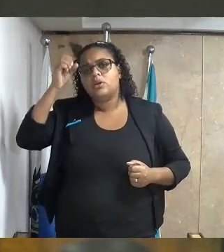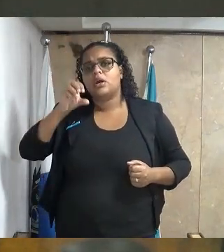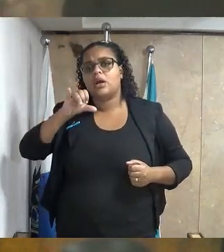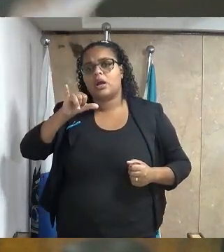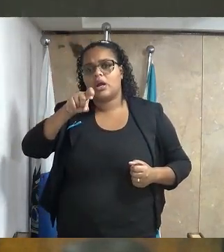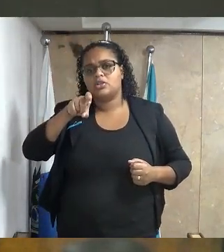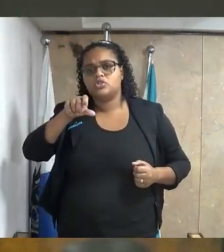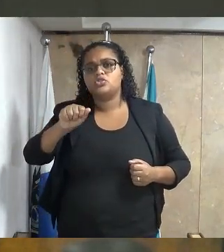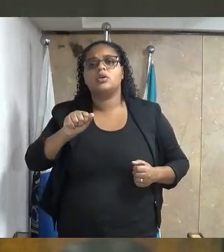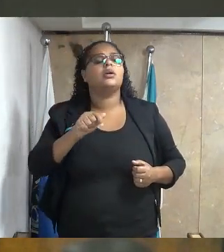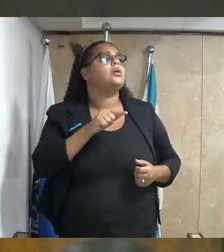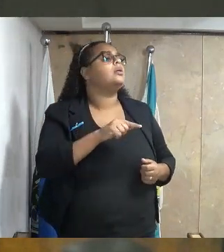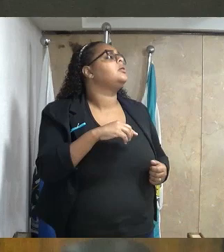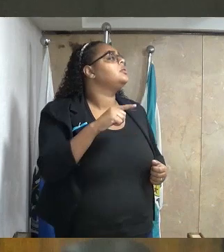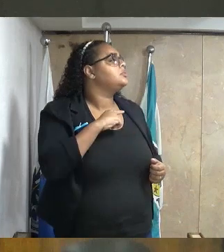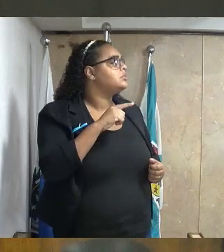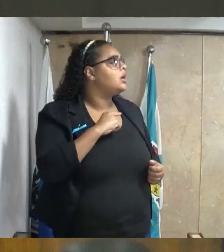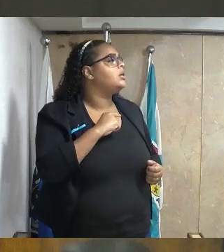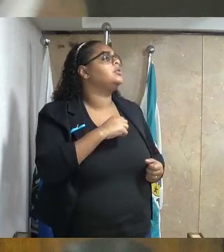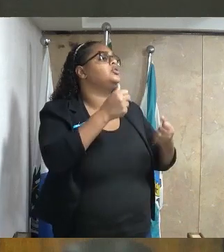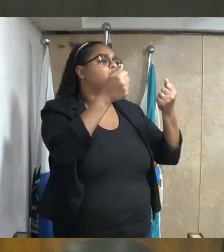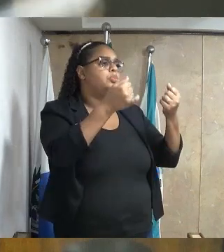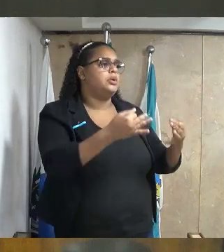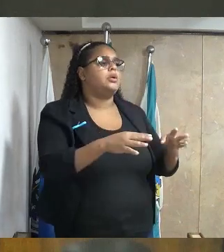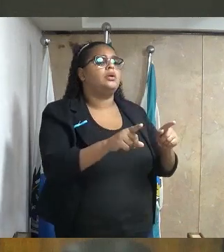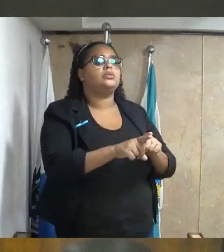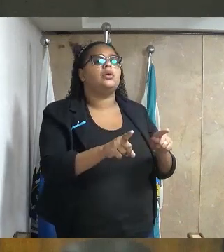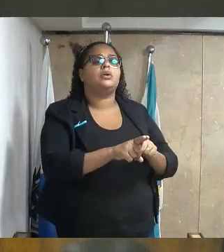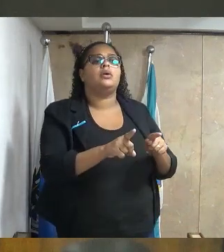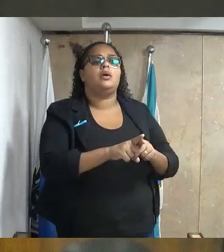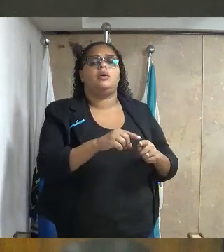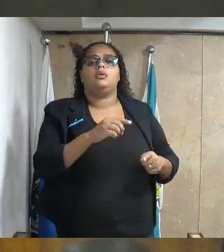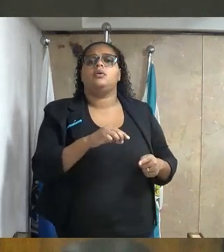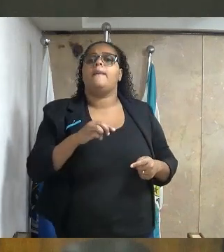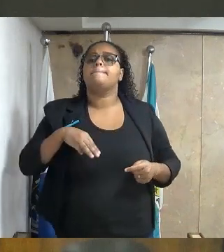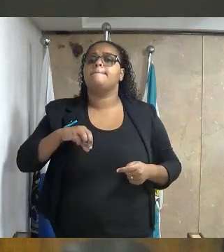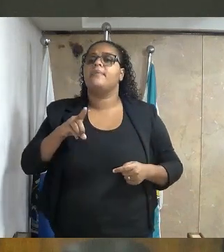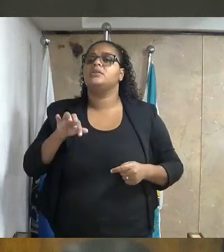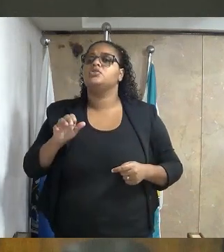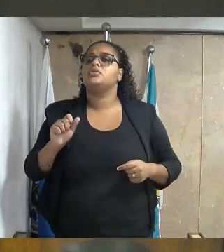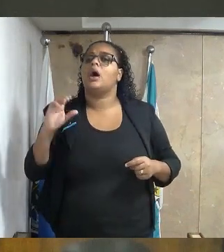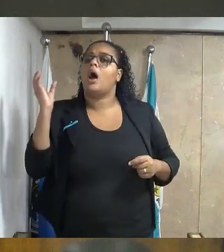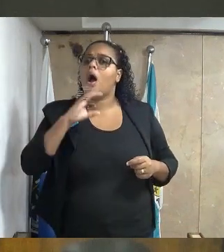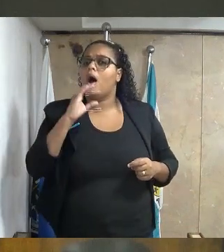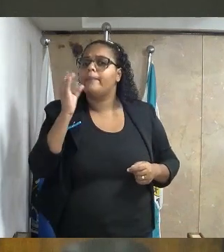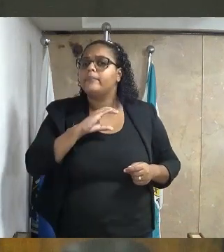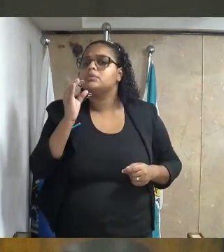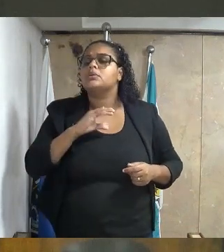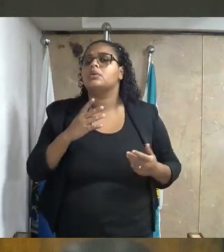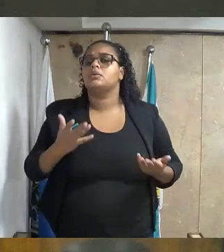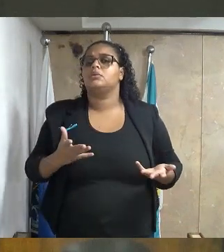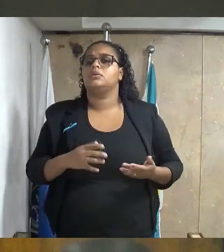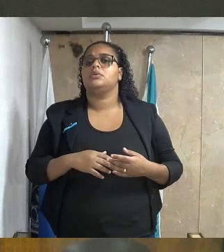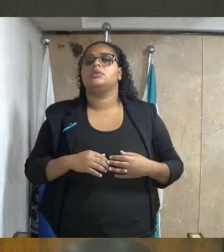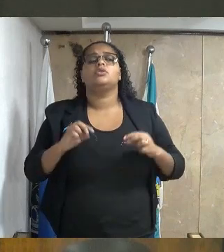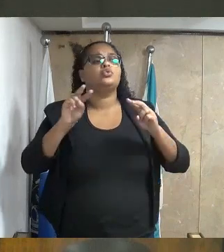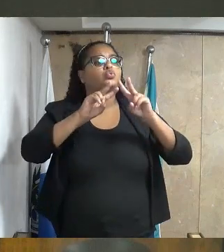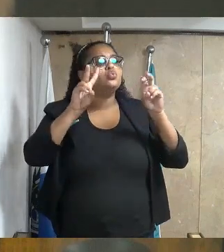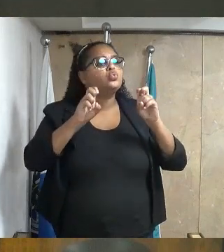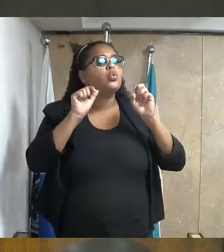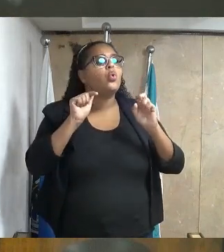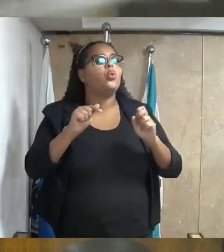Caxias, o prefeito tem que se posicionar e tomar uma medida emergencial nessa questão